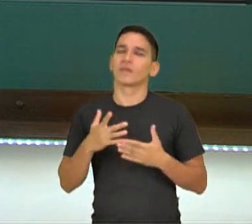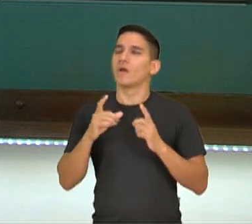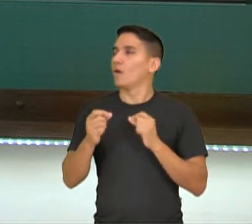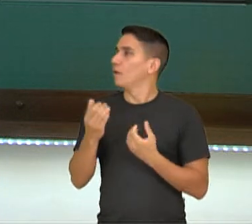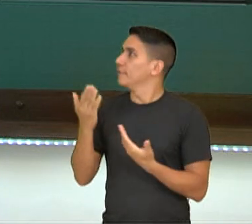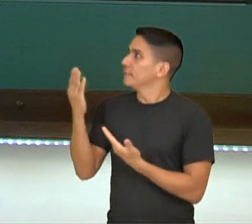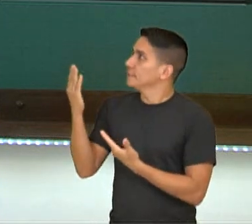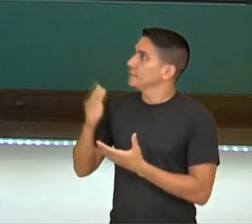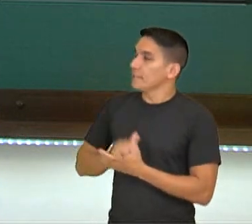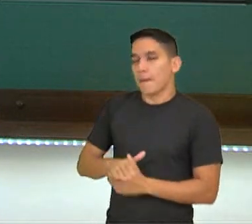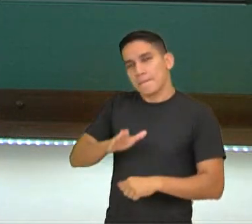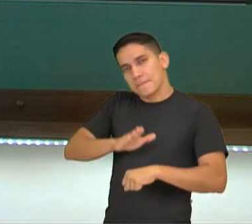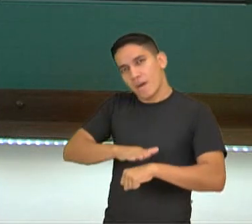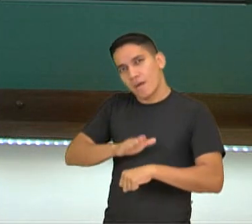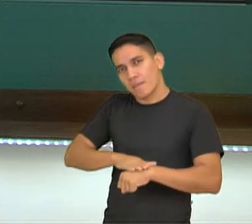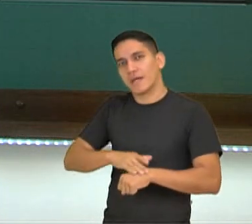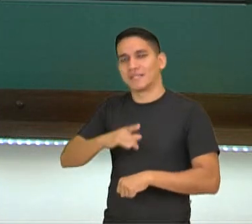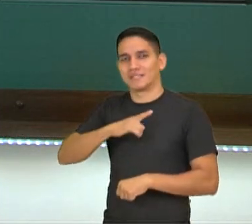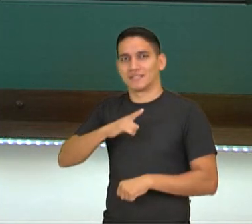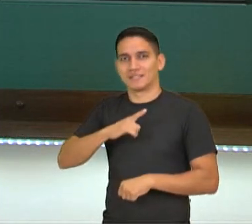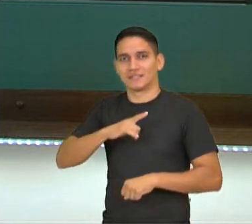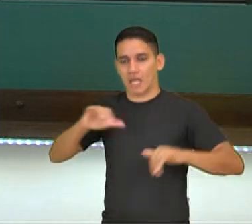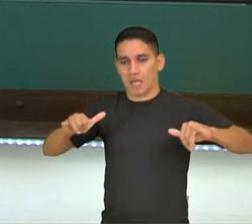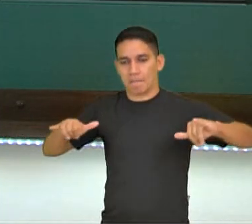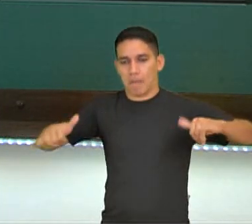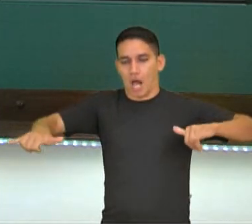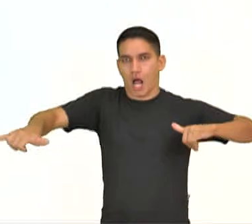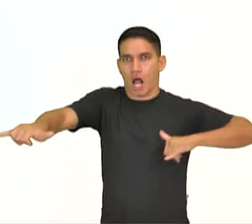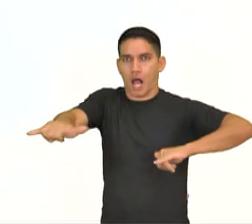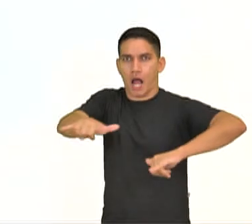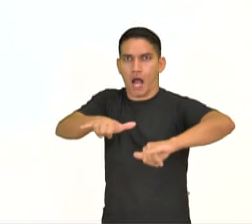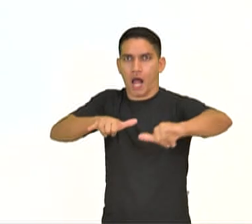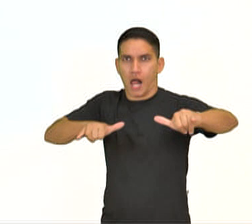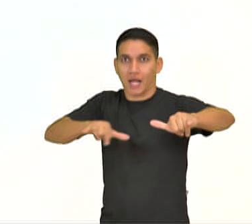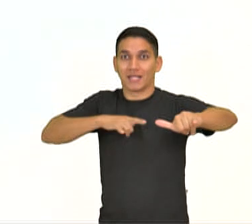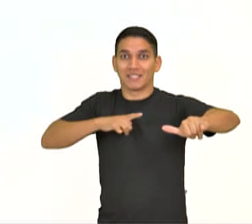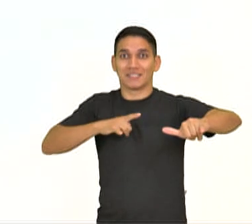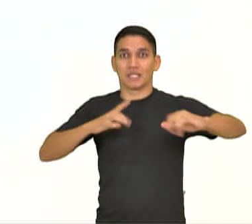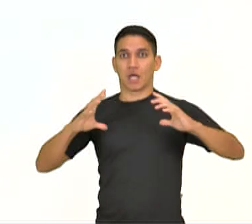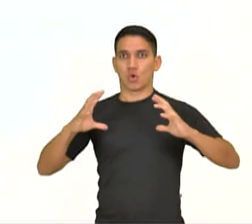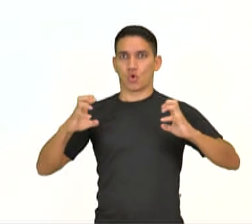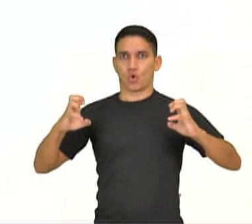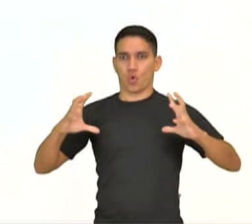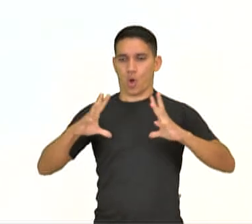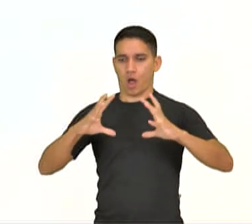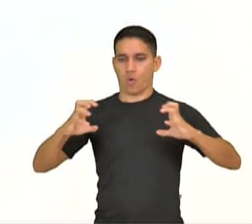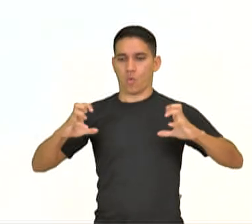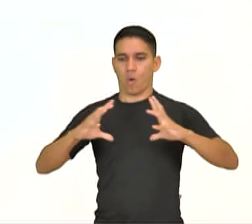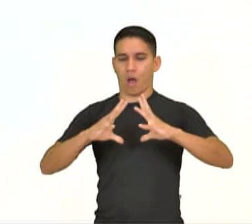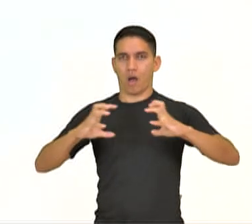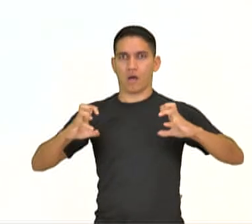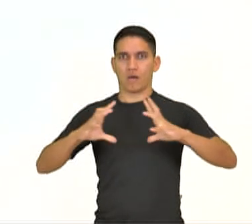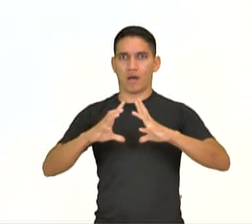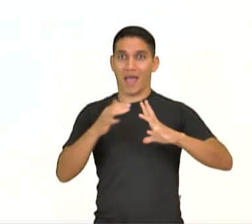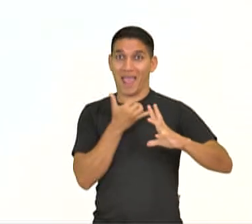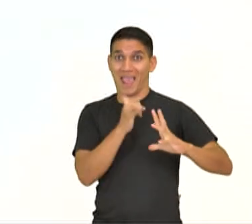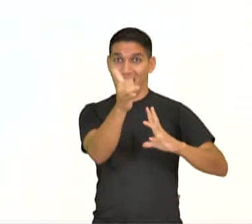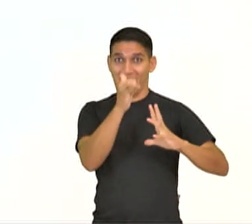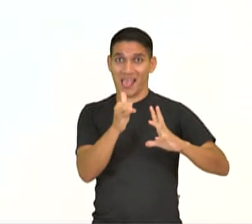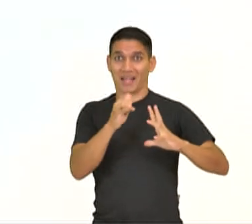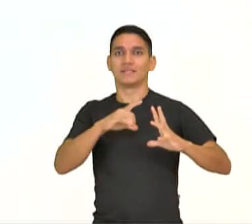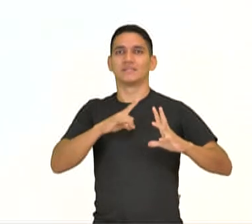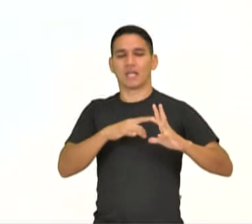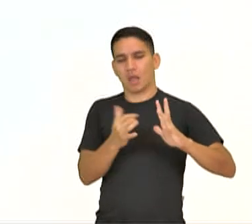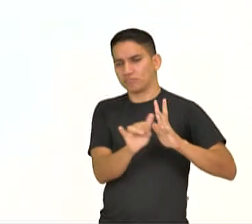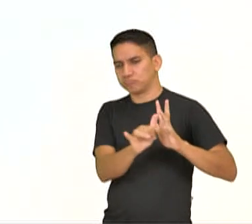gente, quando duas cargas interagem, é esse campo elétrico que faz ali a